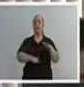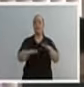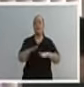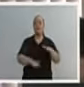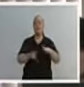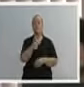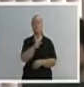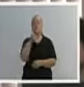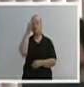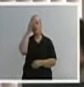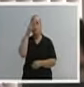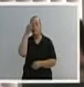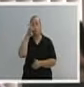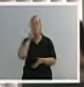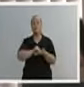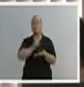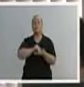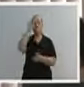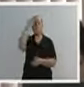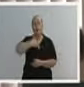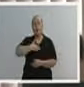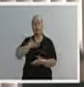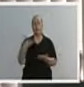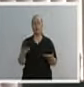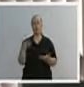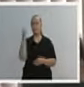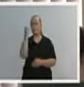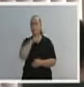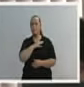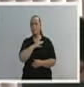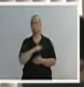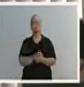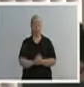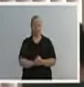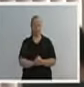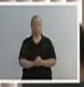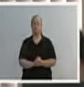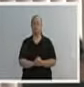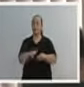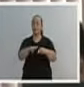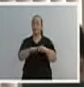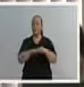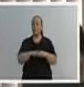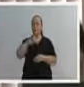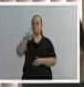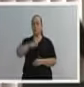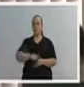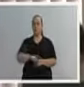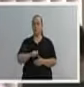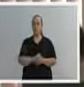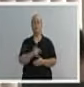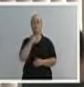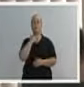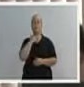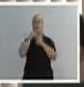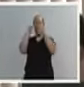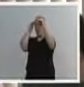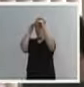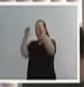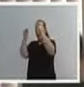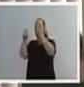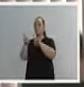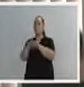falta de instrumentos, sabe? O abuso. Eu acho que é isso. Por isso que eu quero repetir o que comecei. Nem muito ao queijo e nem muito ao